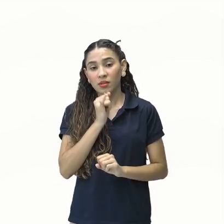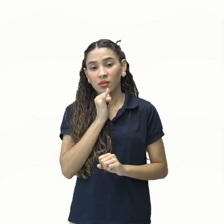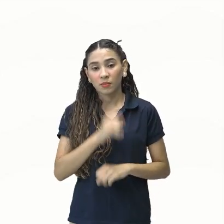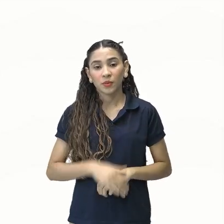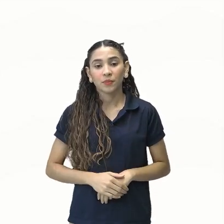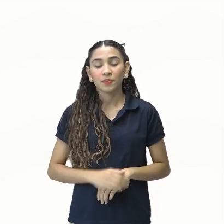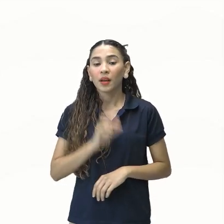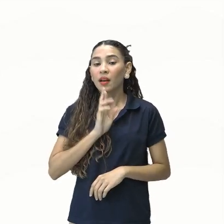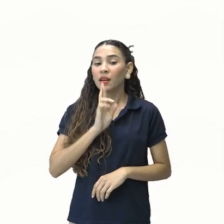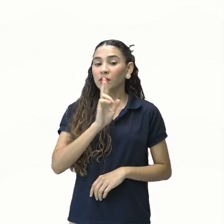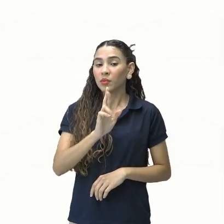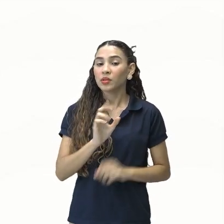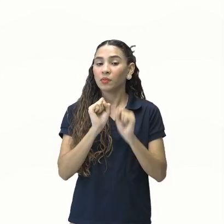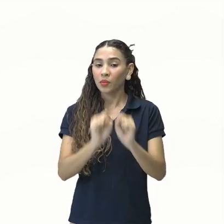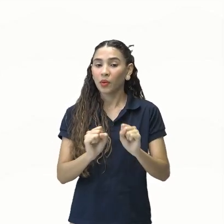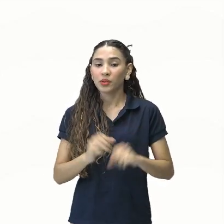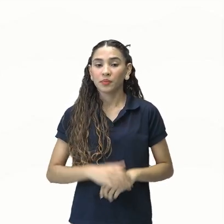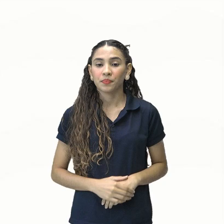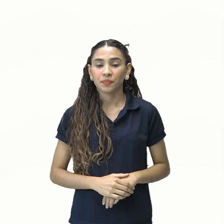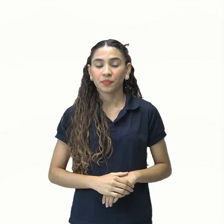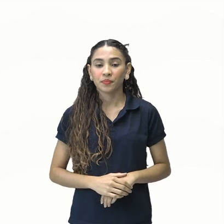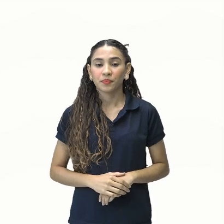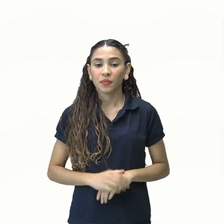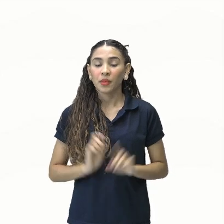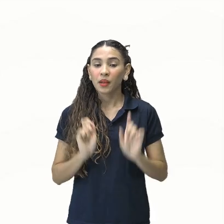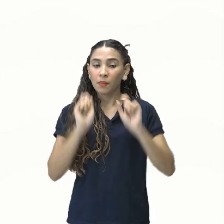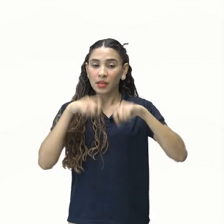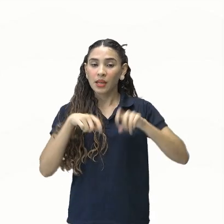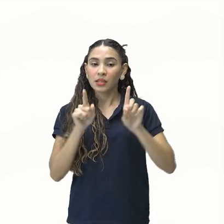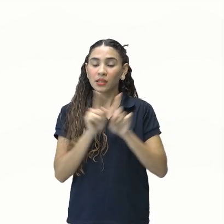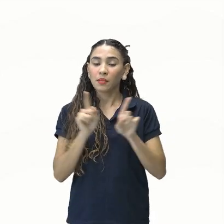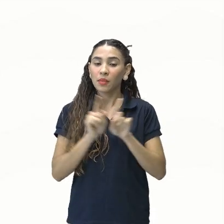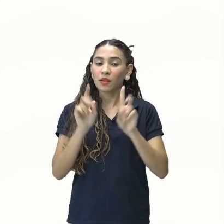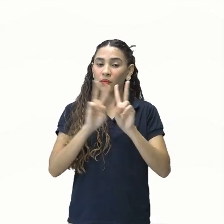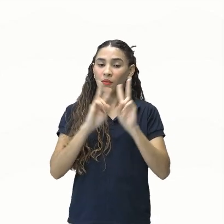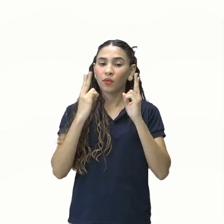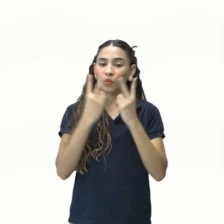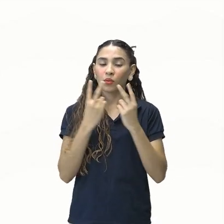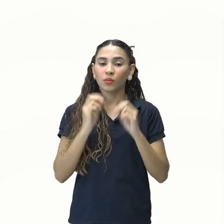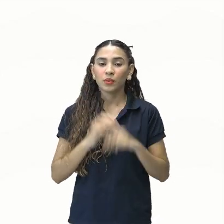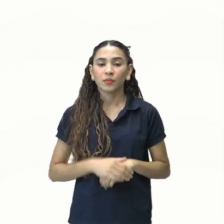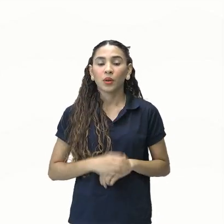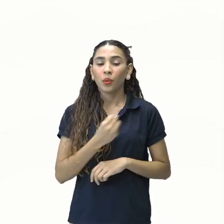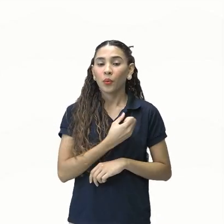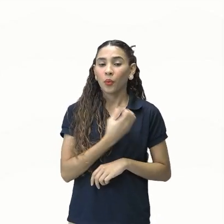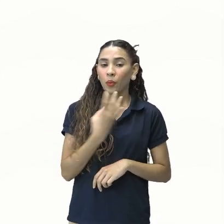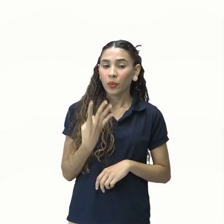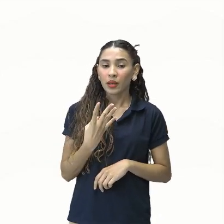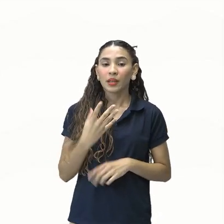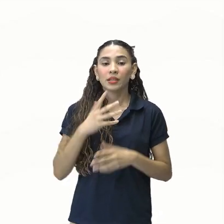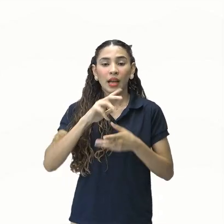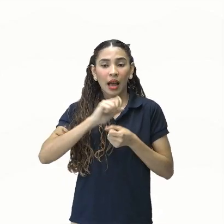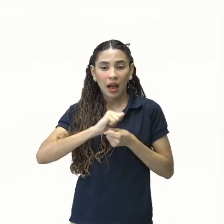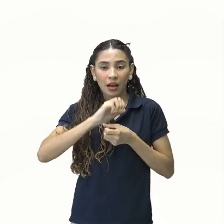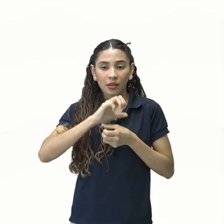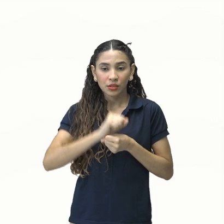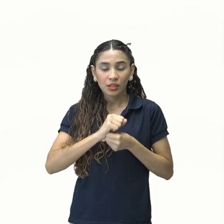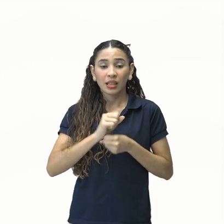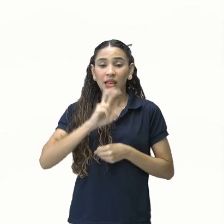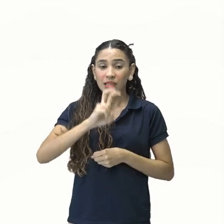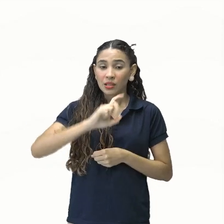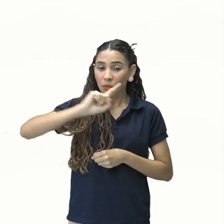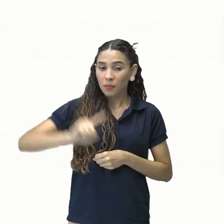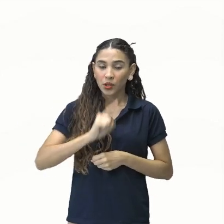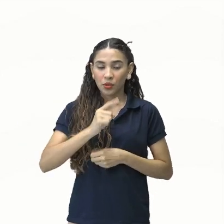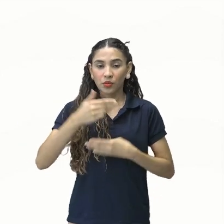que a minha resposta também pode ser, né, minha capacidade aqui, meu volume, minha quantidade de argila para produzir os 5.000